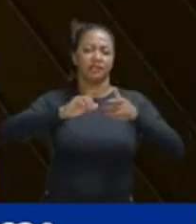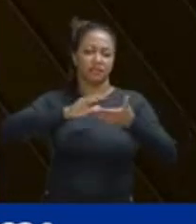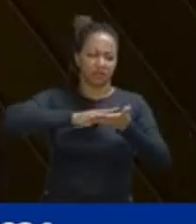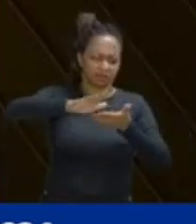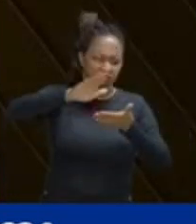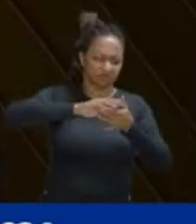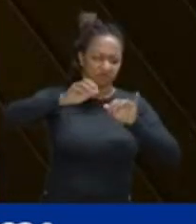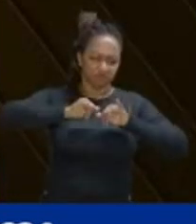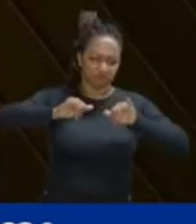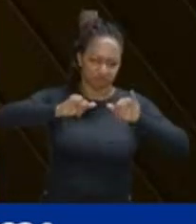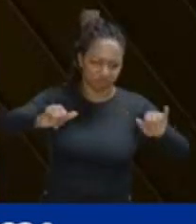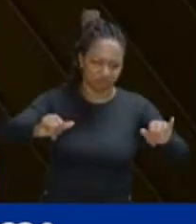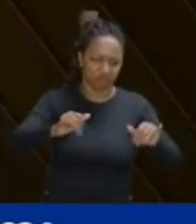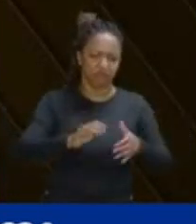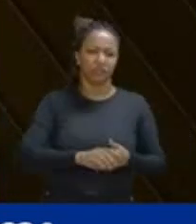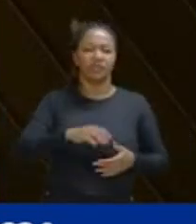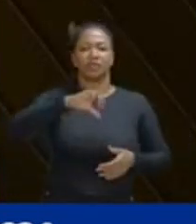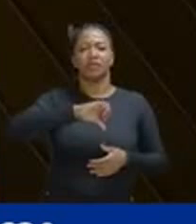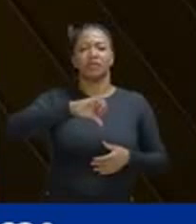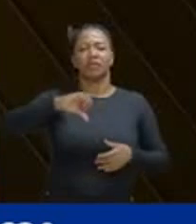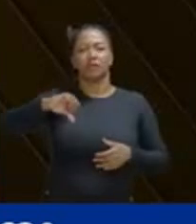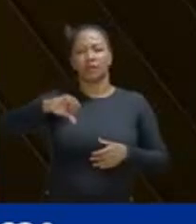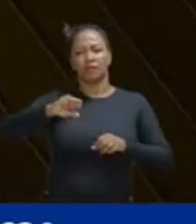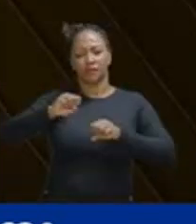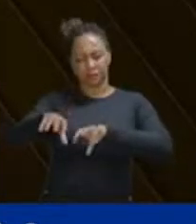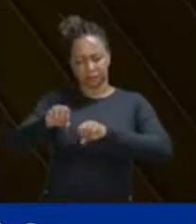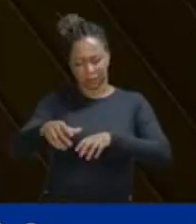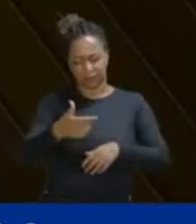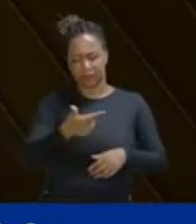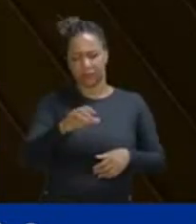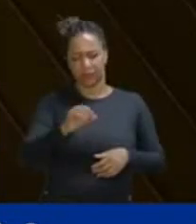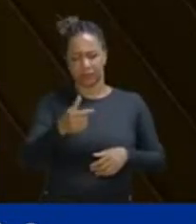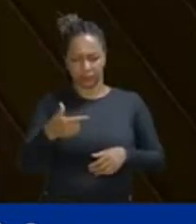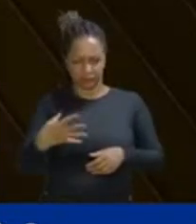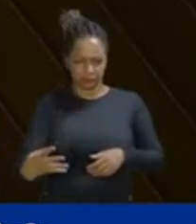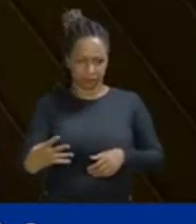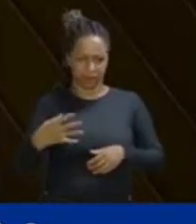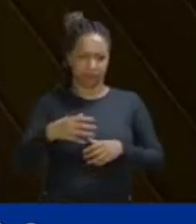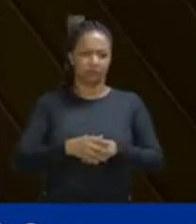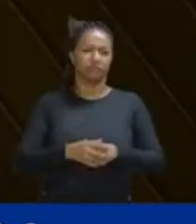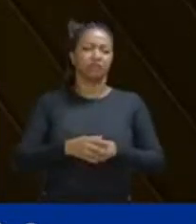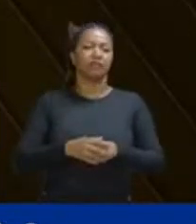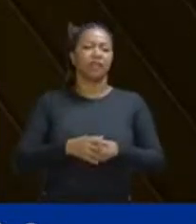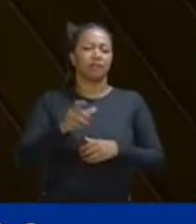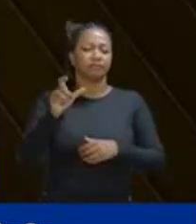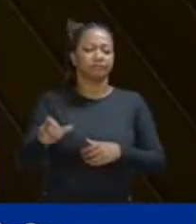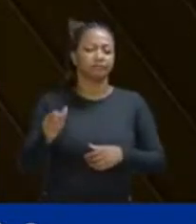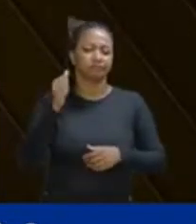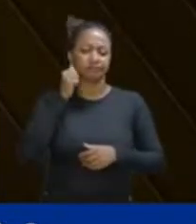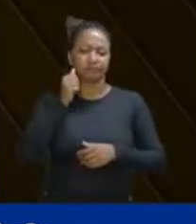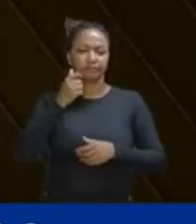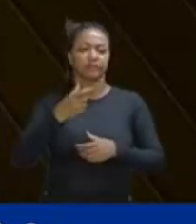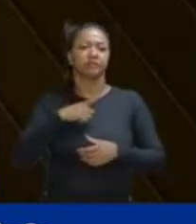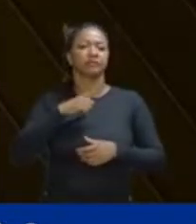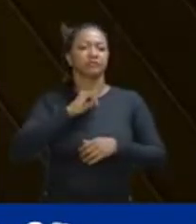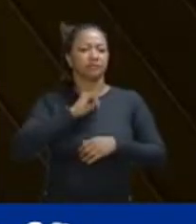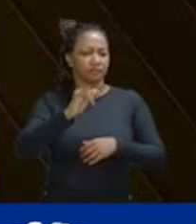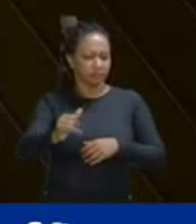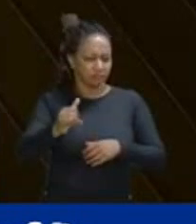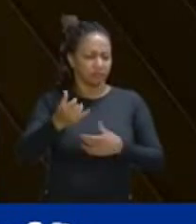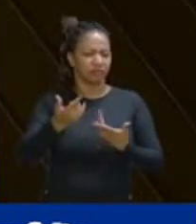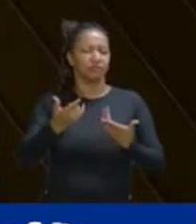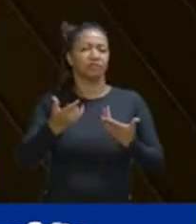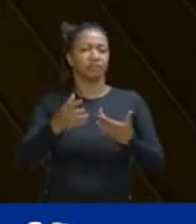horário eleitoral gratuito, na data de 9/9/2024, turno da noite. Sustentou que a requerida indica direta